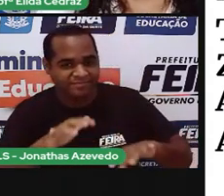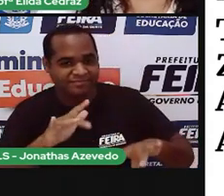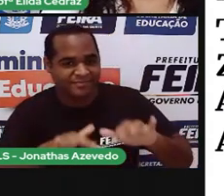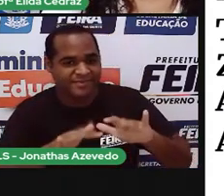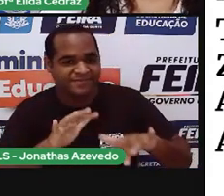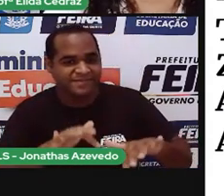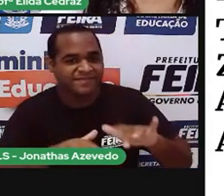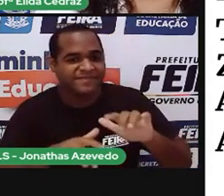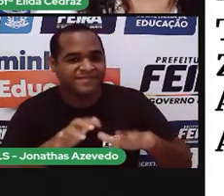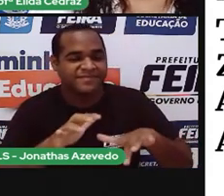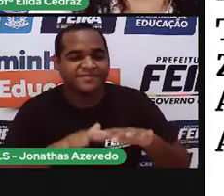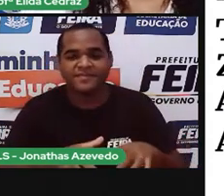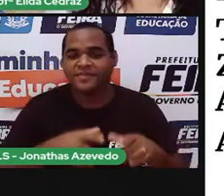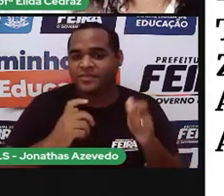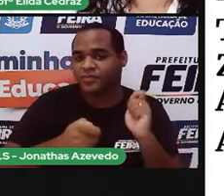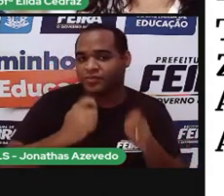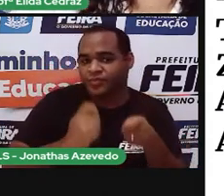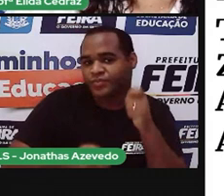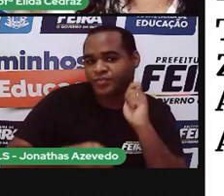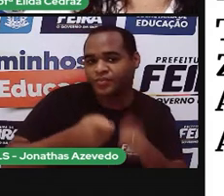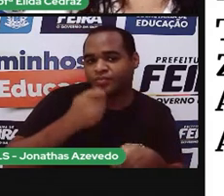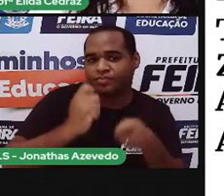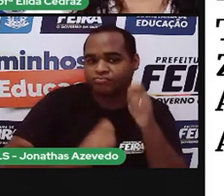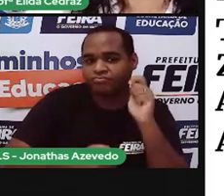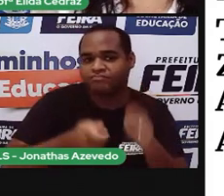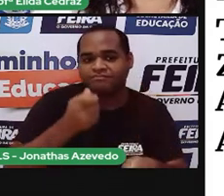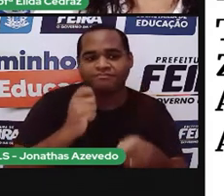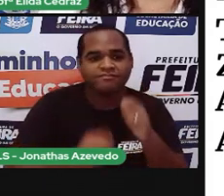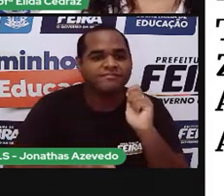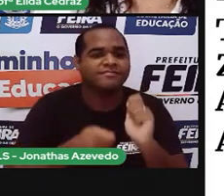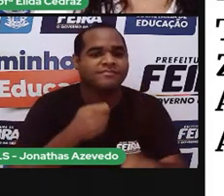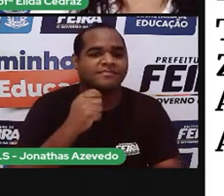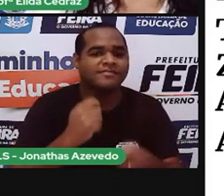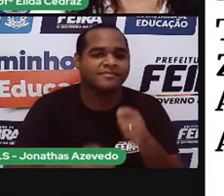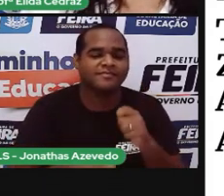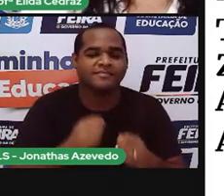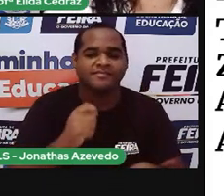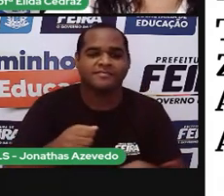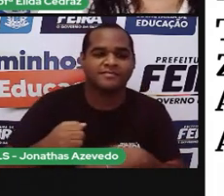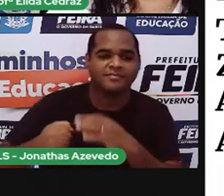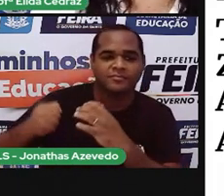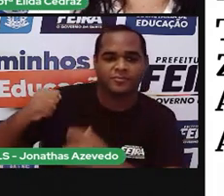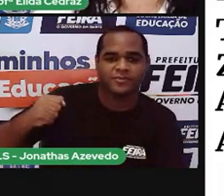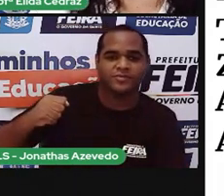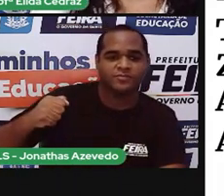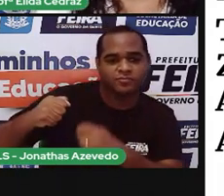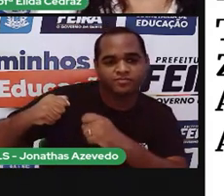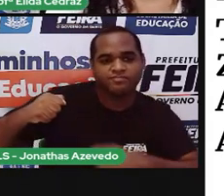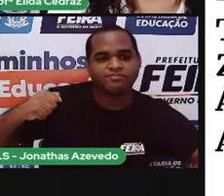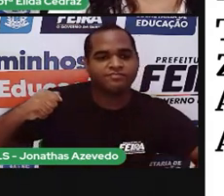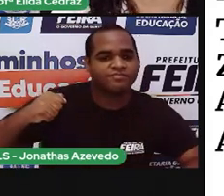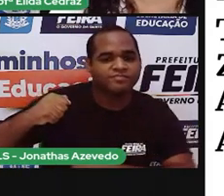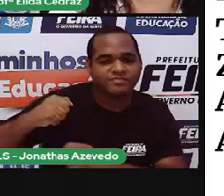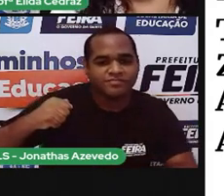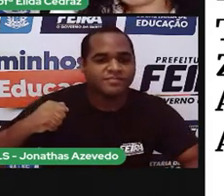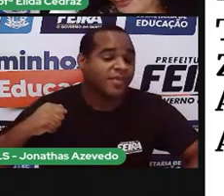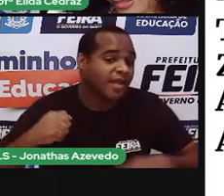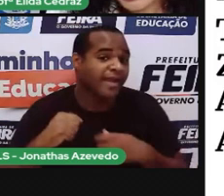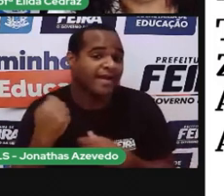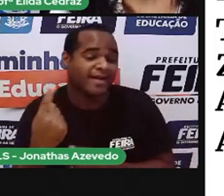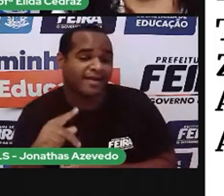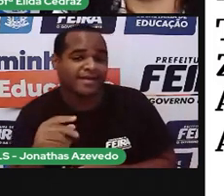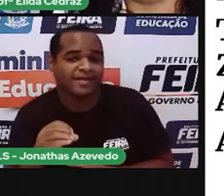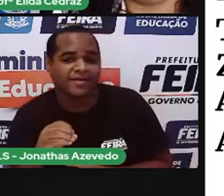pintinhos um pianinho Tuntum tão bonzinho bumbum até